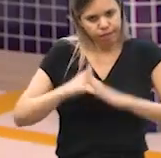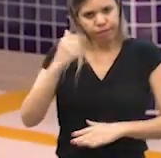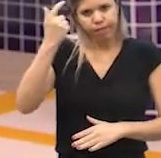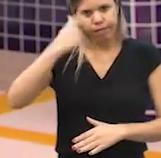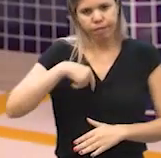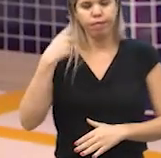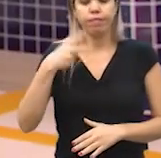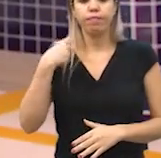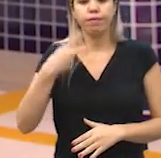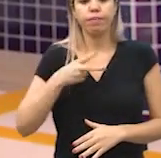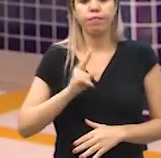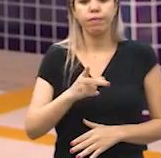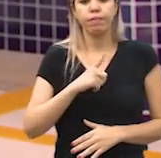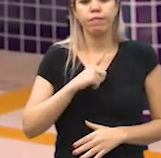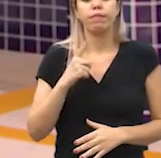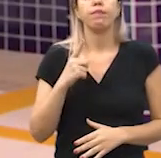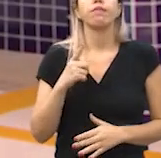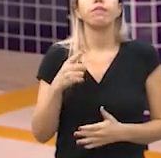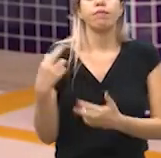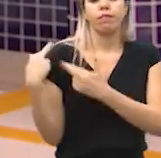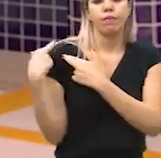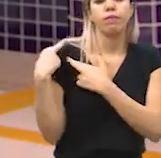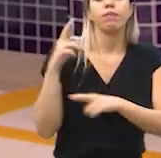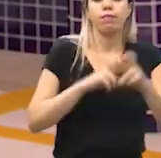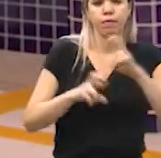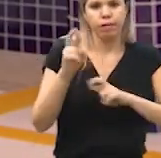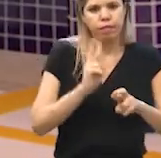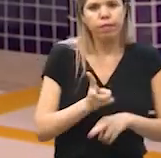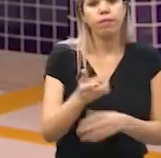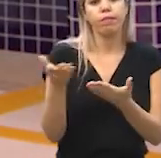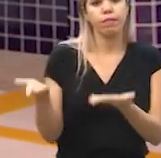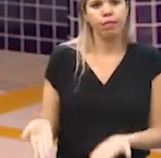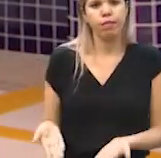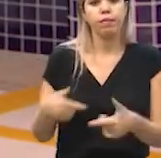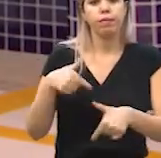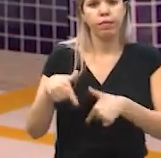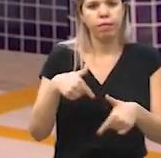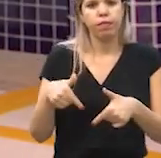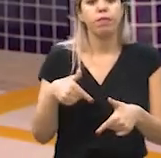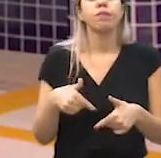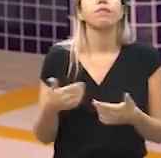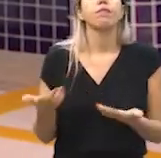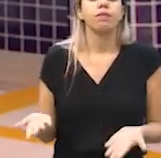eu, na qualidade de vereador, eu tenho a prerrogativa de estar fiscalizando sempre, que isso é